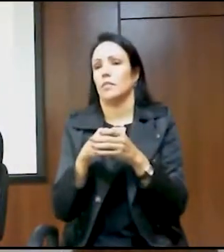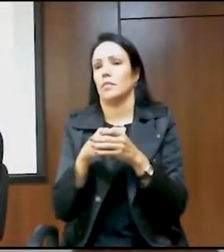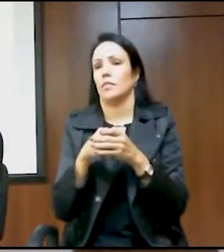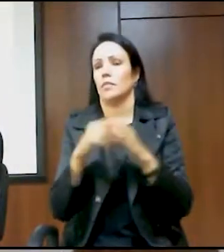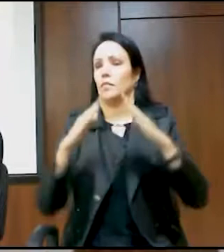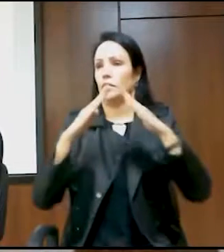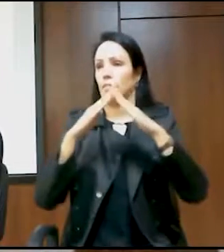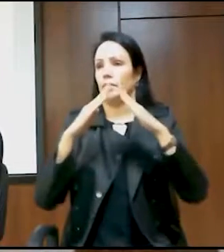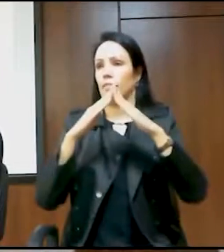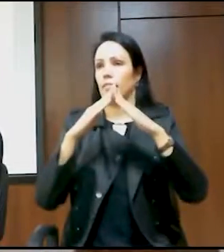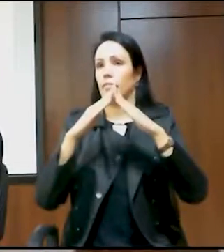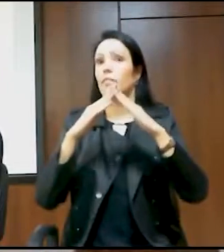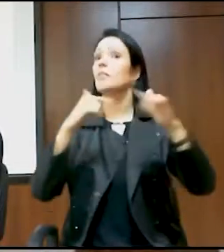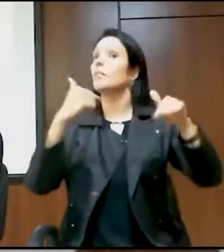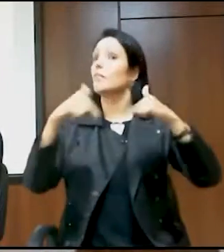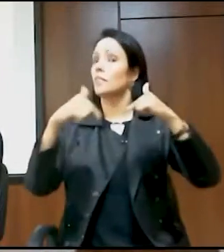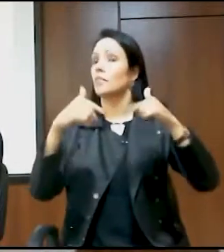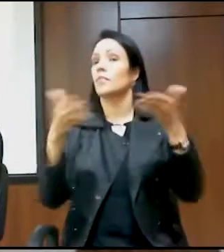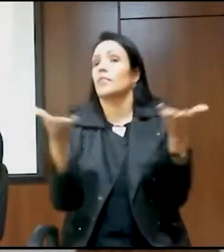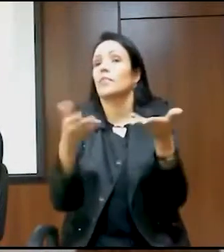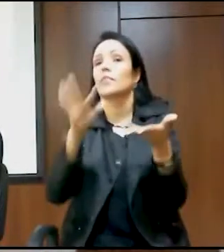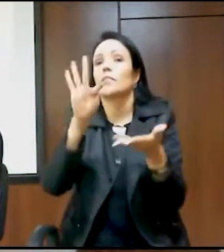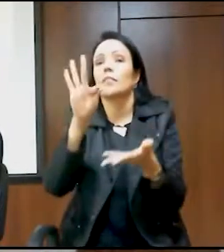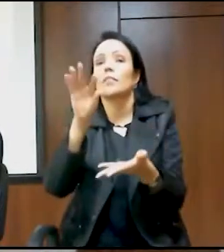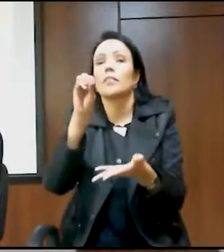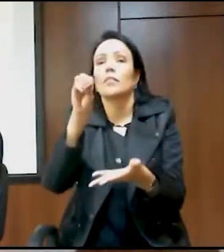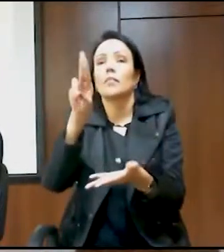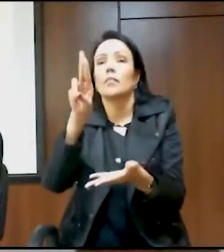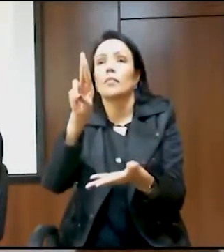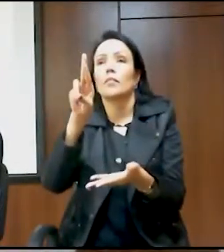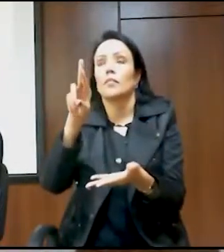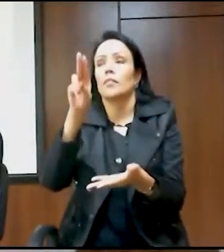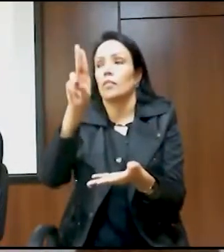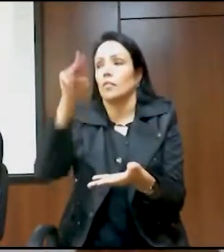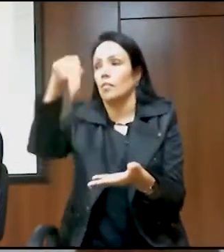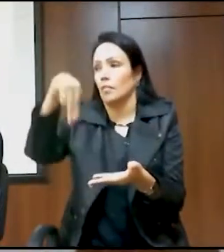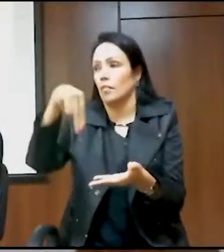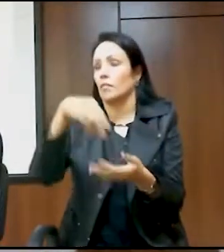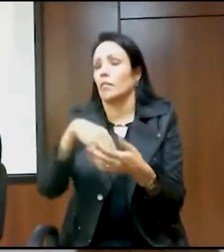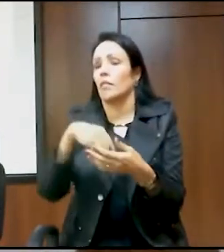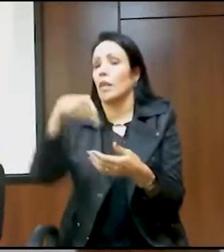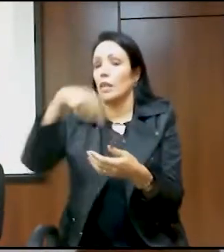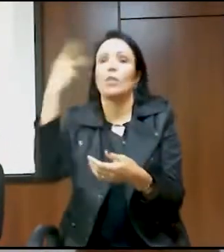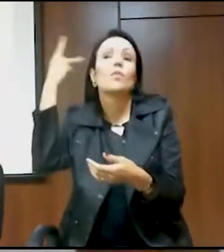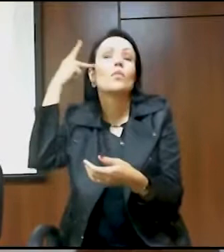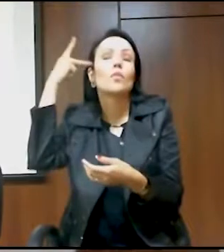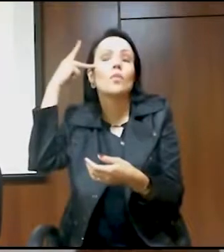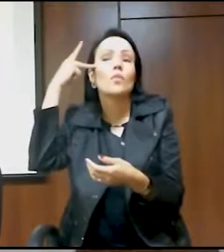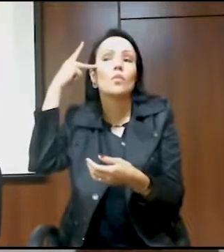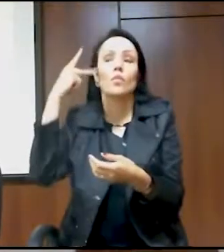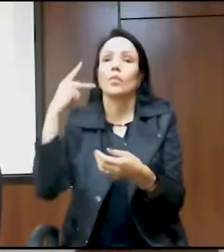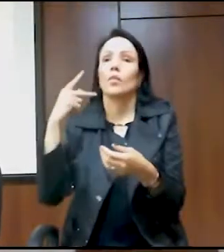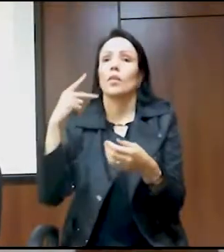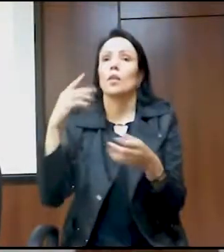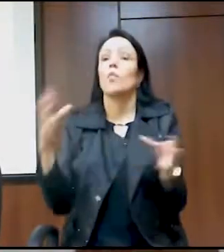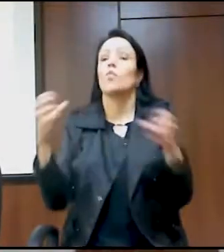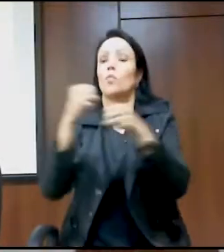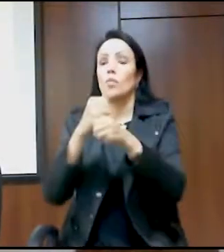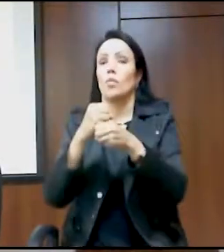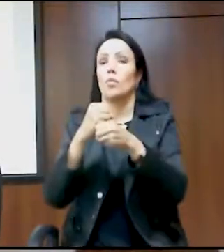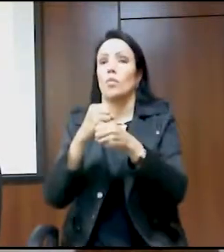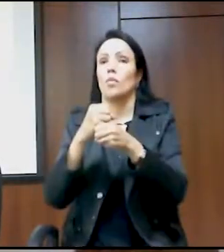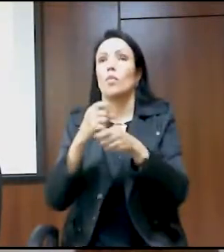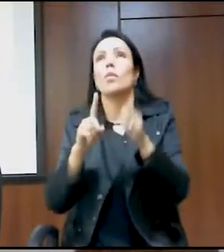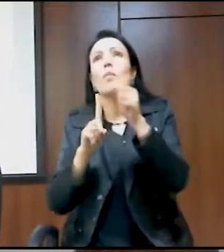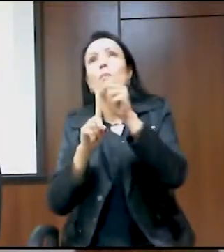trabalho o Fórum de Trabalho Social aqui em São Paulo, ele se reúne uma vez por mês no